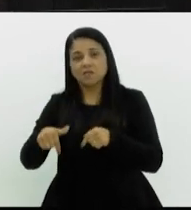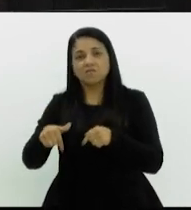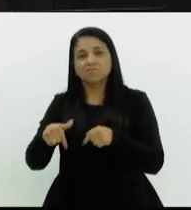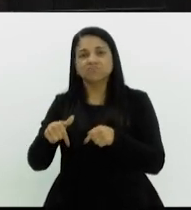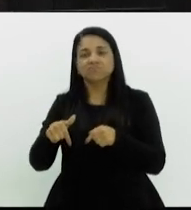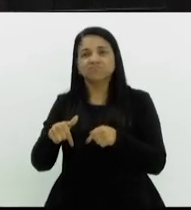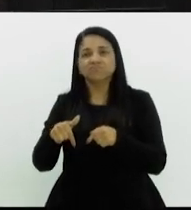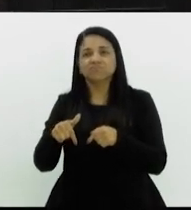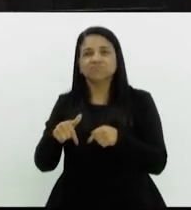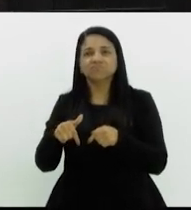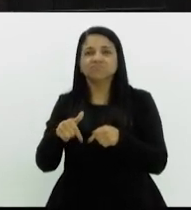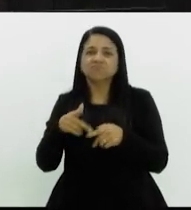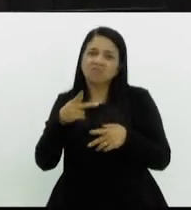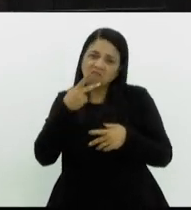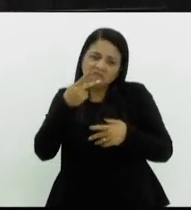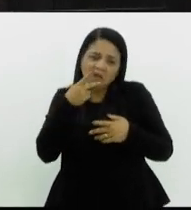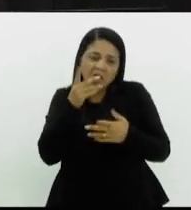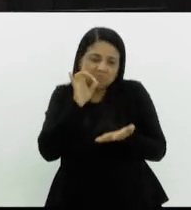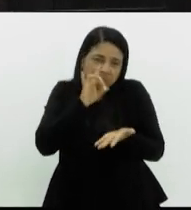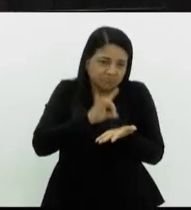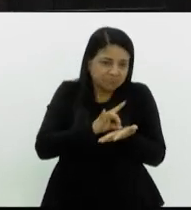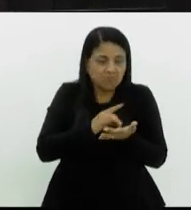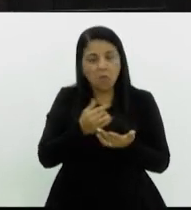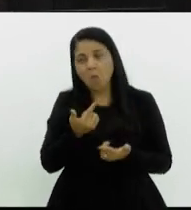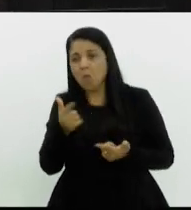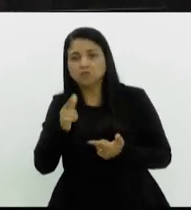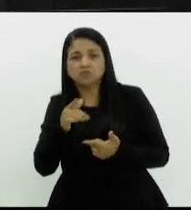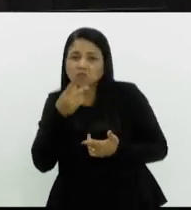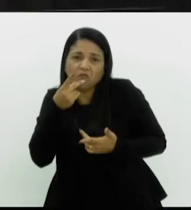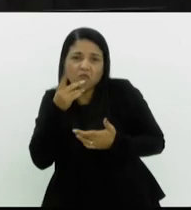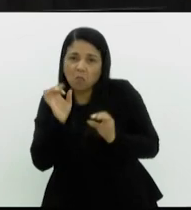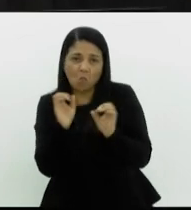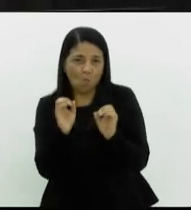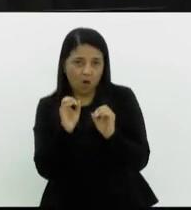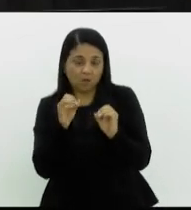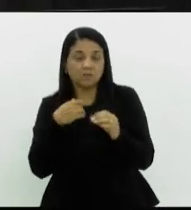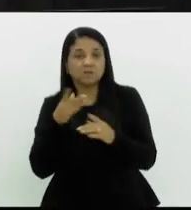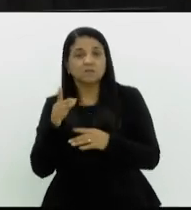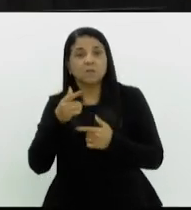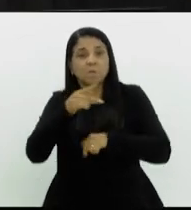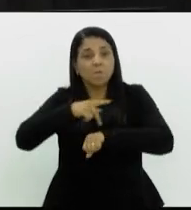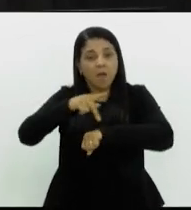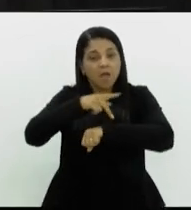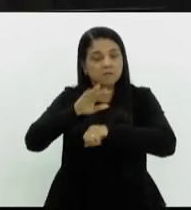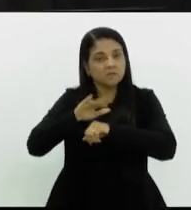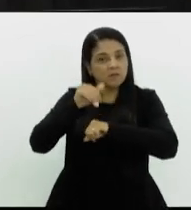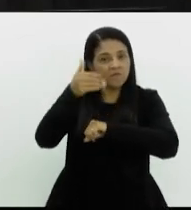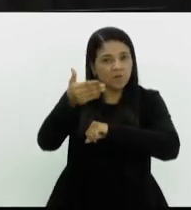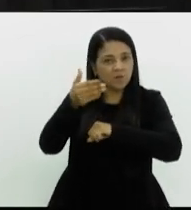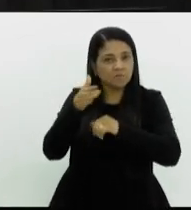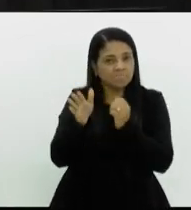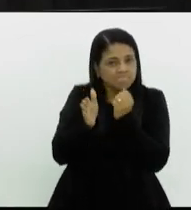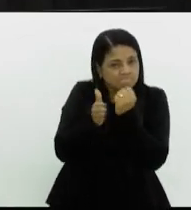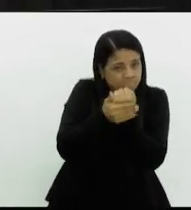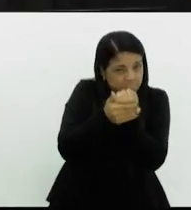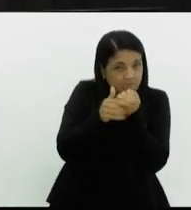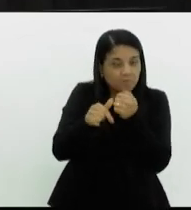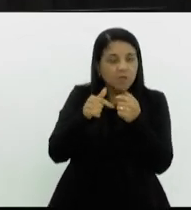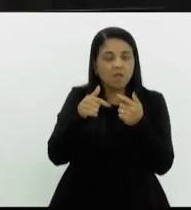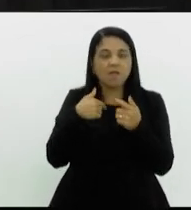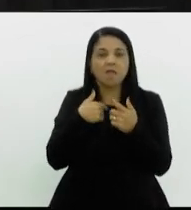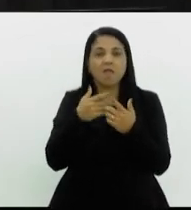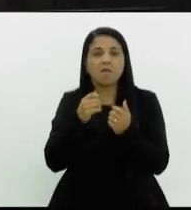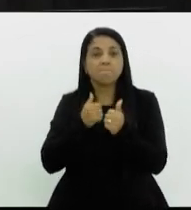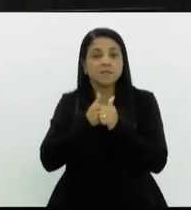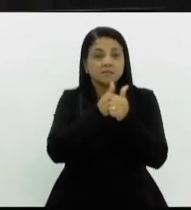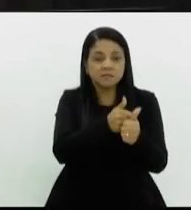que querem se declaram, os que não querem não se declaram. Lá nos países em que é secreta foi porque houve perseguição. Aqui isso nunca aconteceu, graças a Deus. Então,